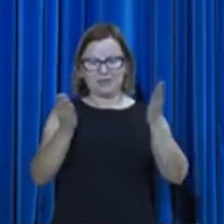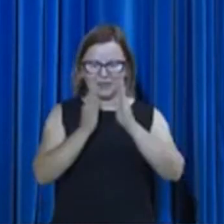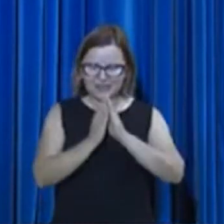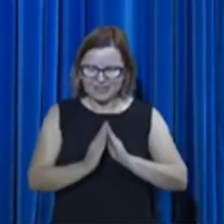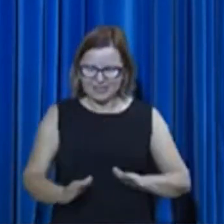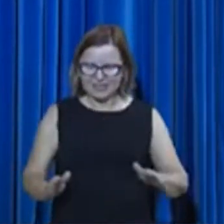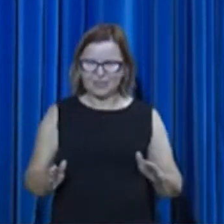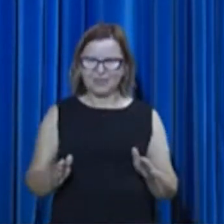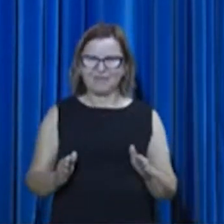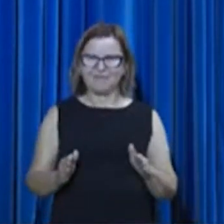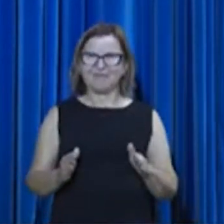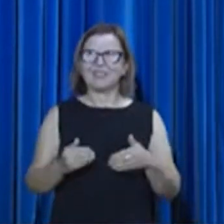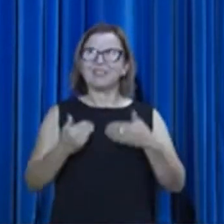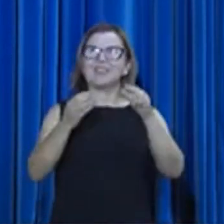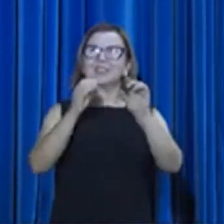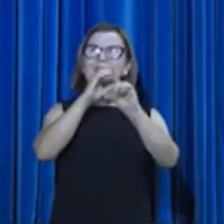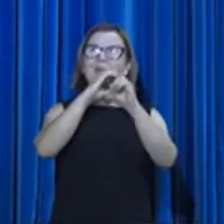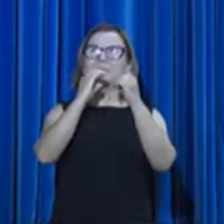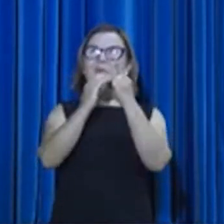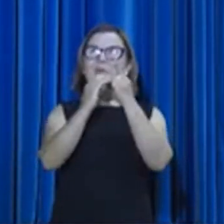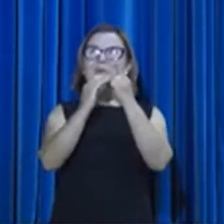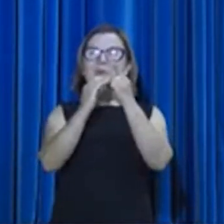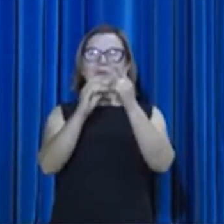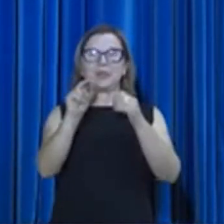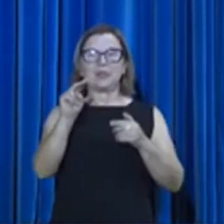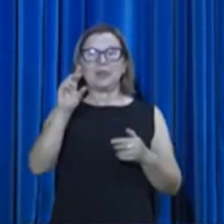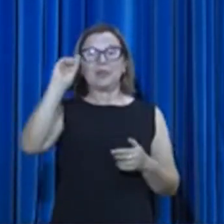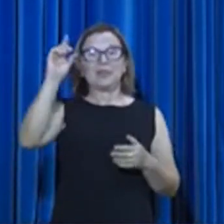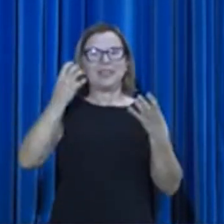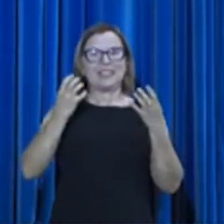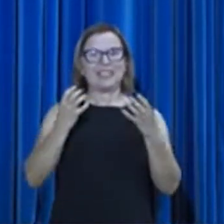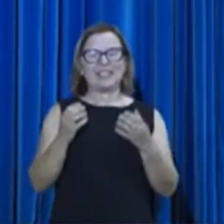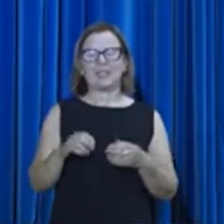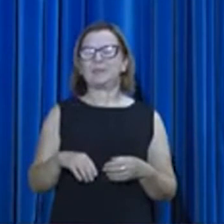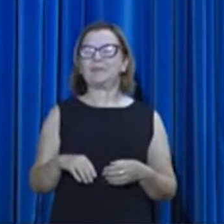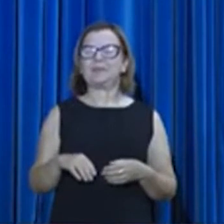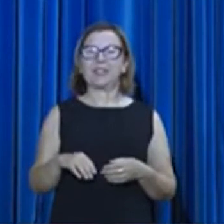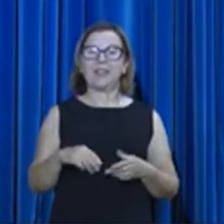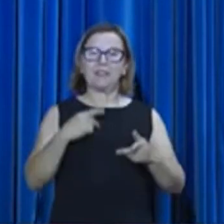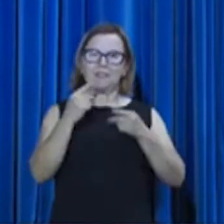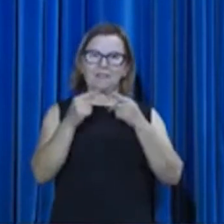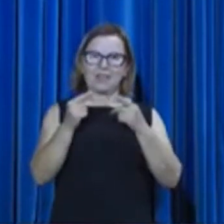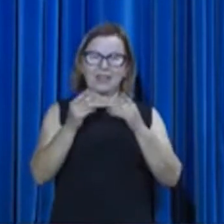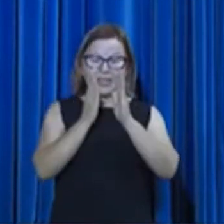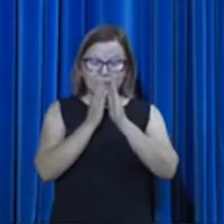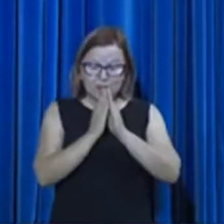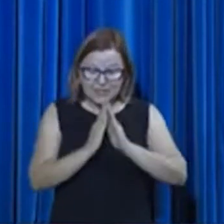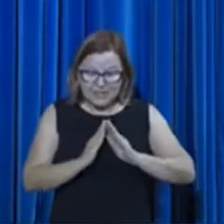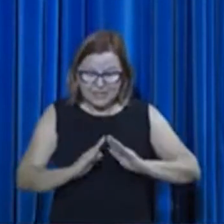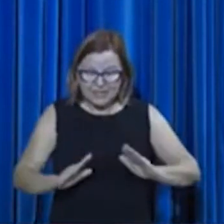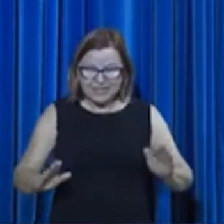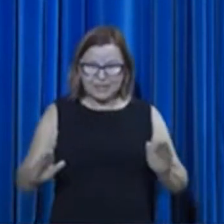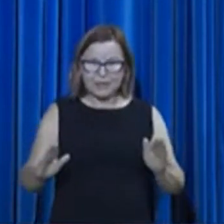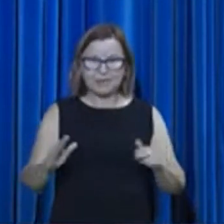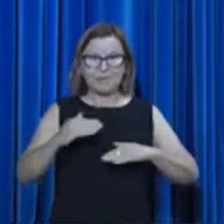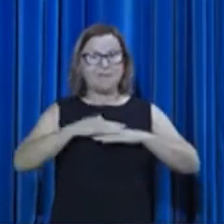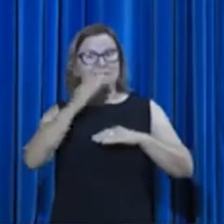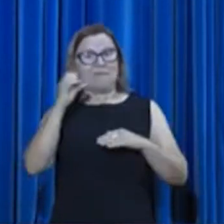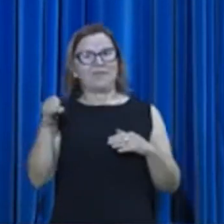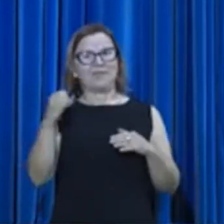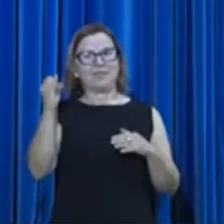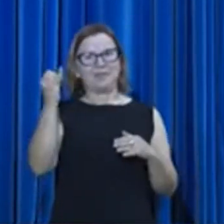como Ele deseja, ele diz que a adoração é a atividade suprema na igreja cristã e